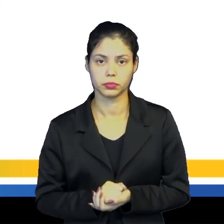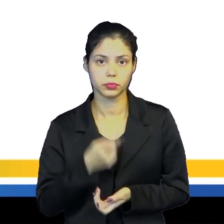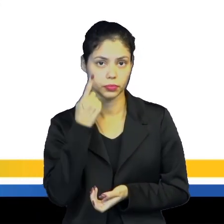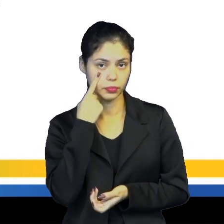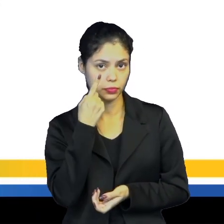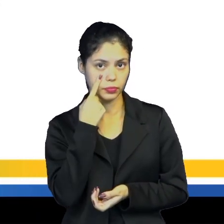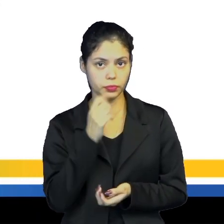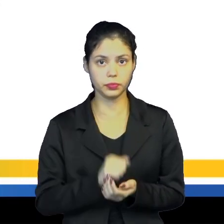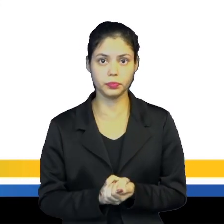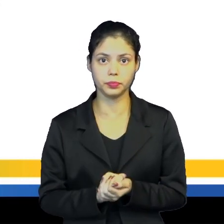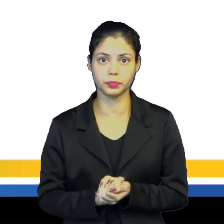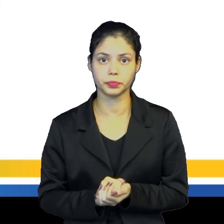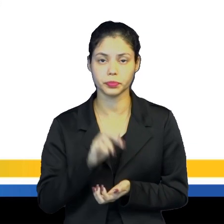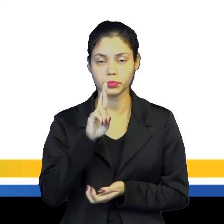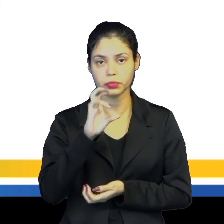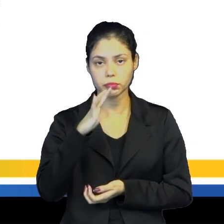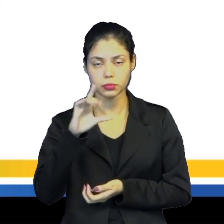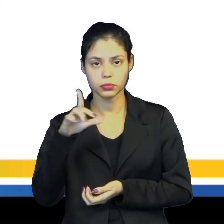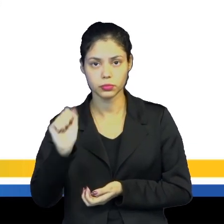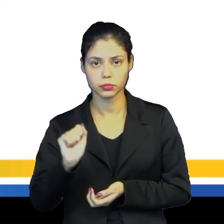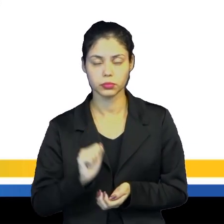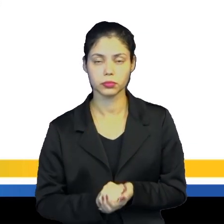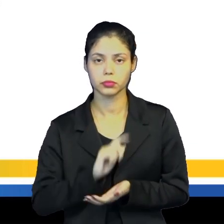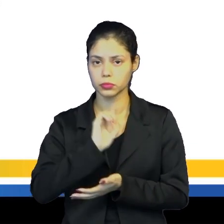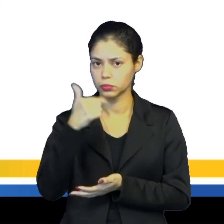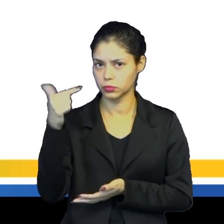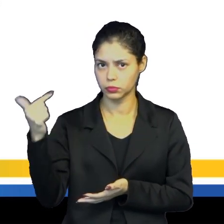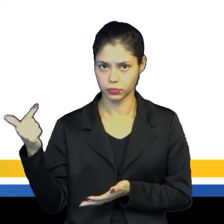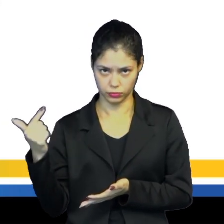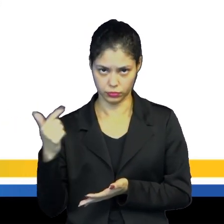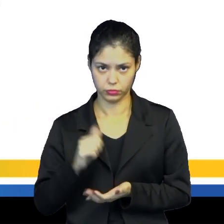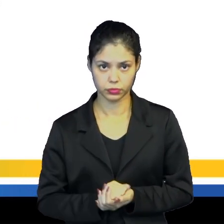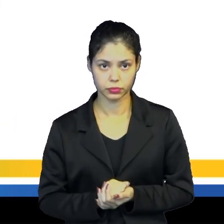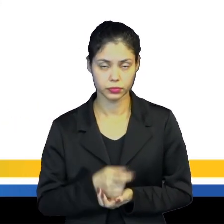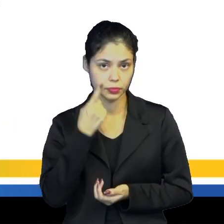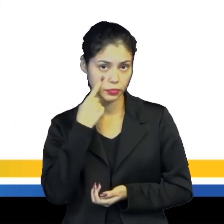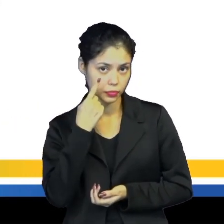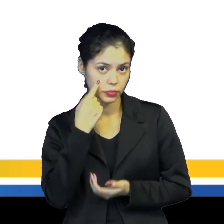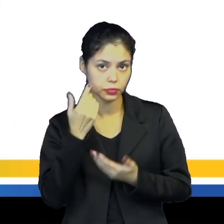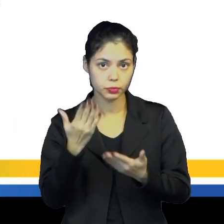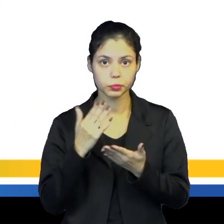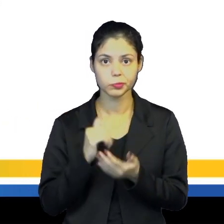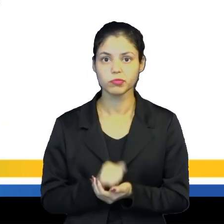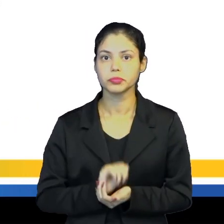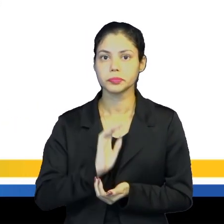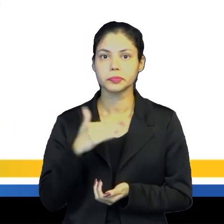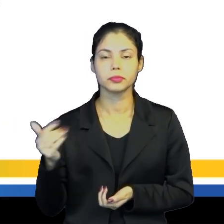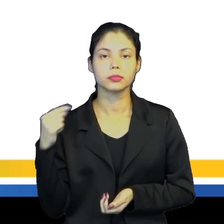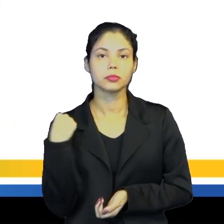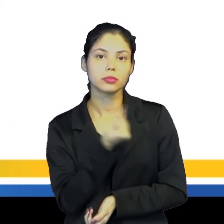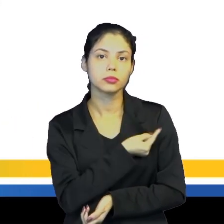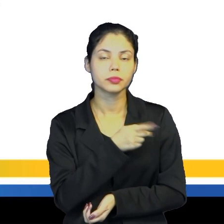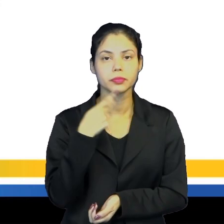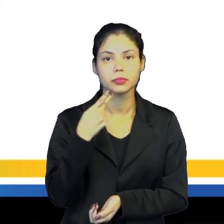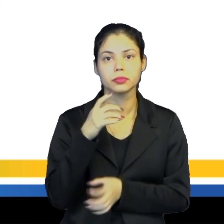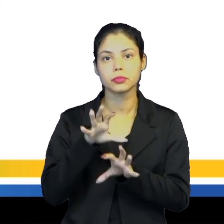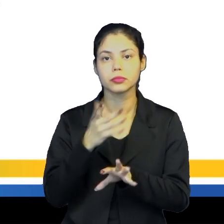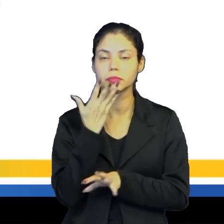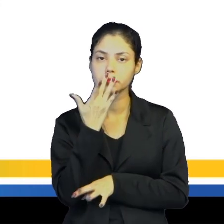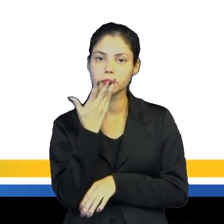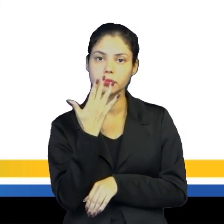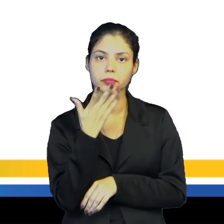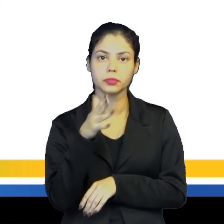dos olhos, raça e etc. Então, olha aí, quando a gente fala assim, ó, cor de cabelo,